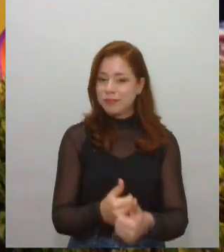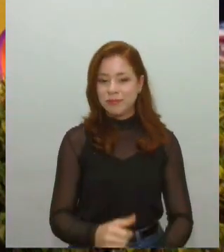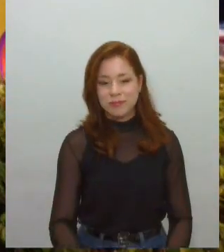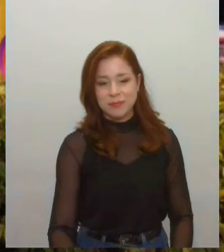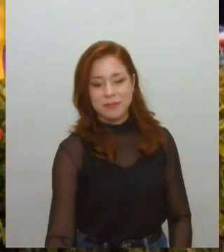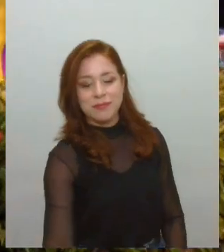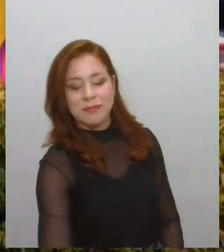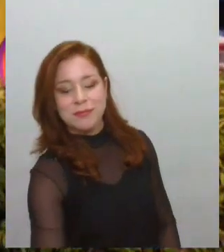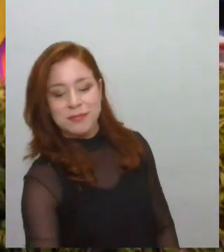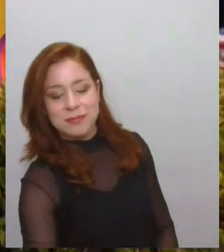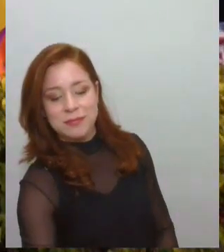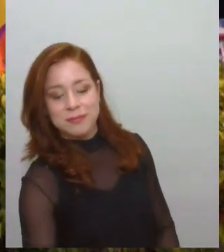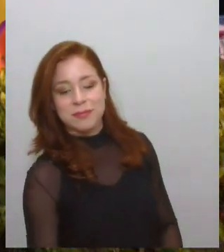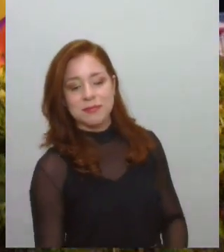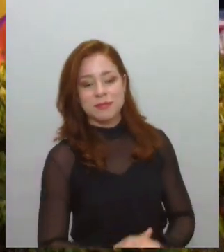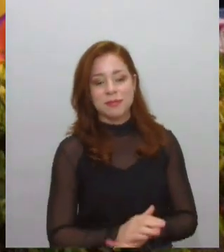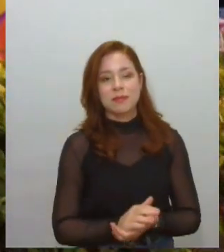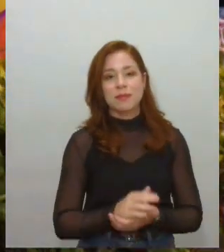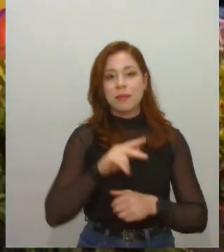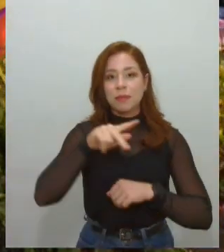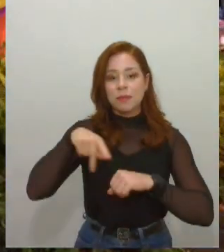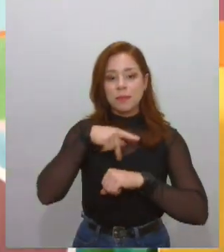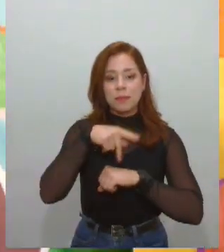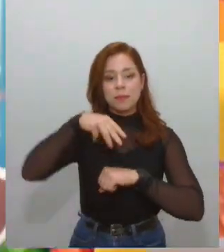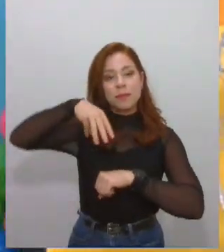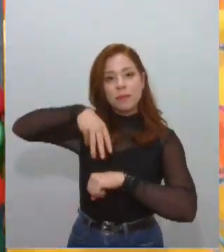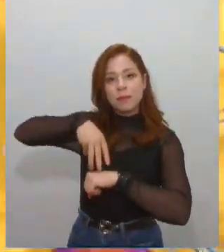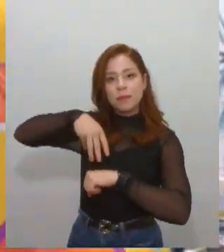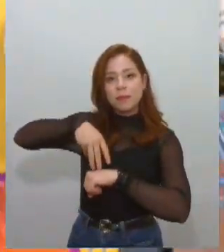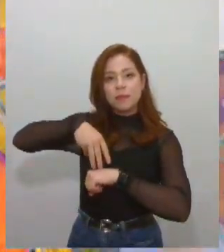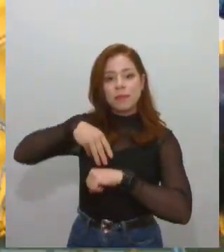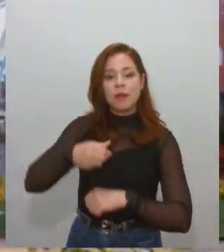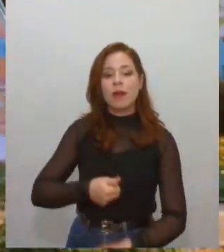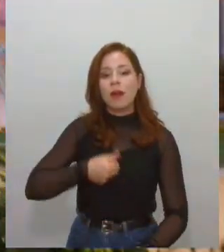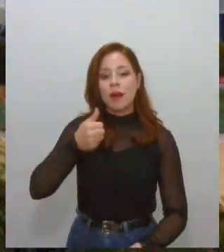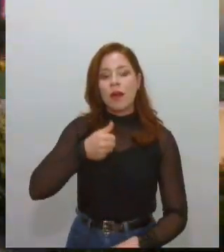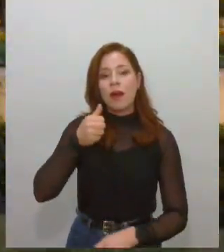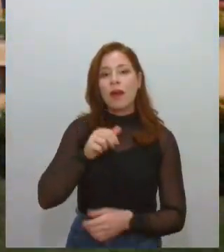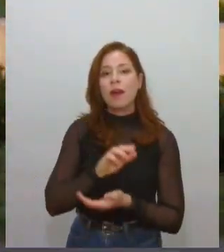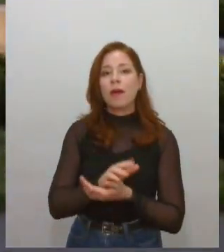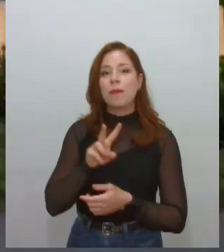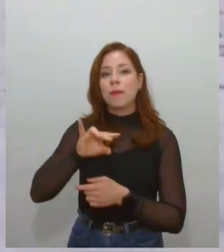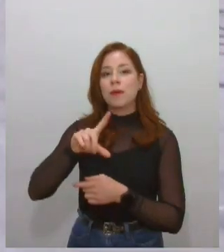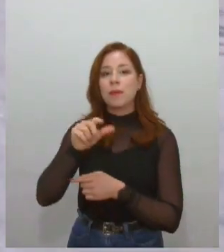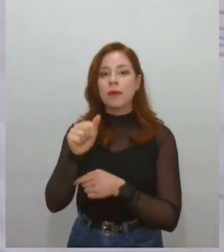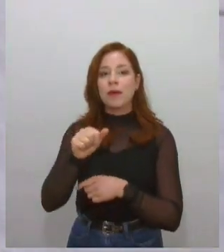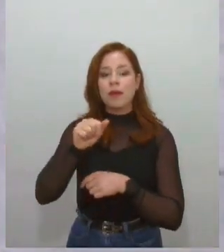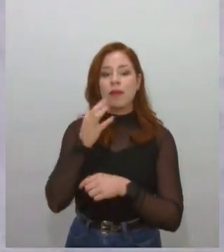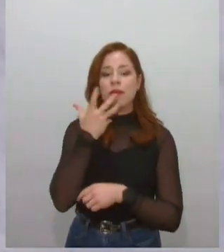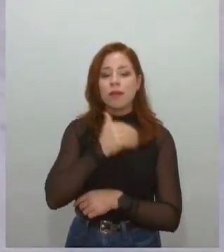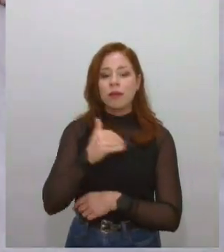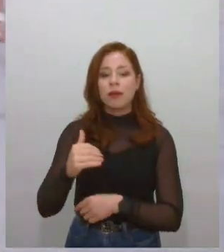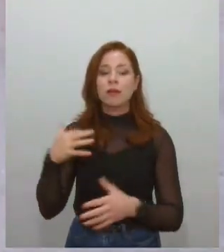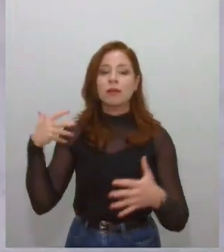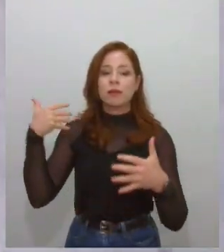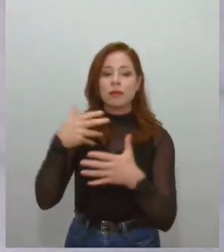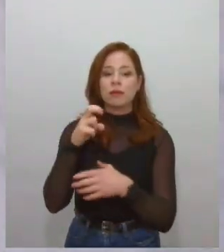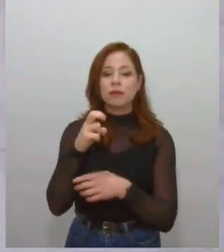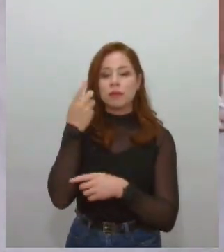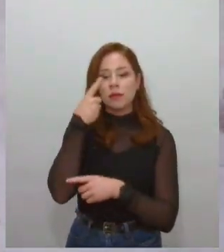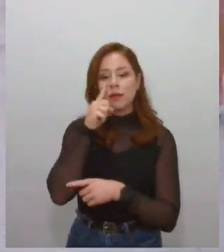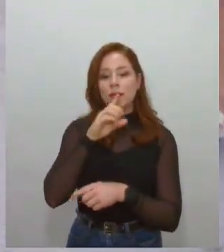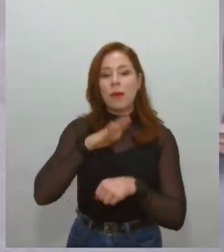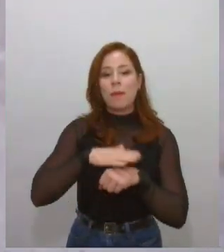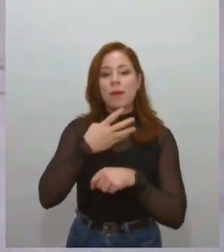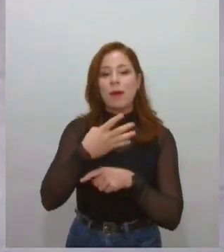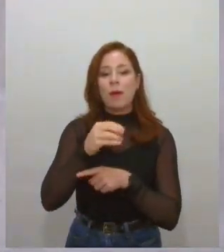Erguida na Praça de Eventos da Orla de Atalaia, a primeira edição da Vila da Criança acumula em apenas 5 dias mais de 40 mil pessoas